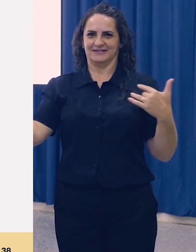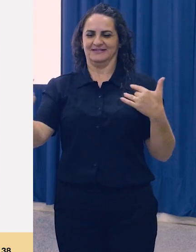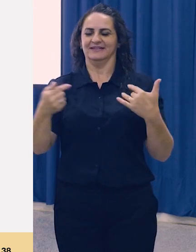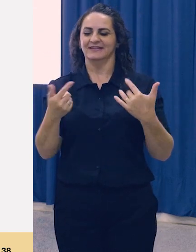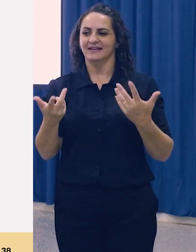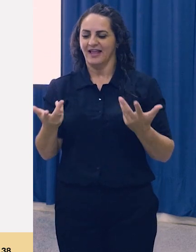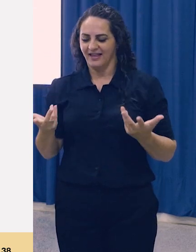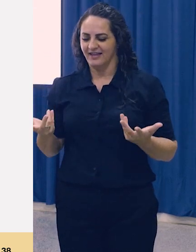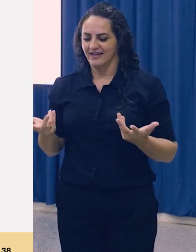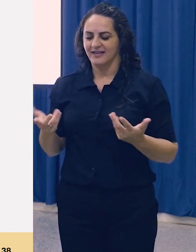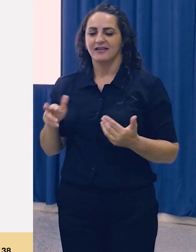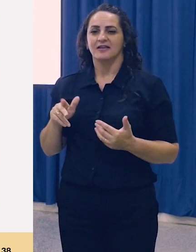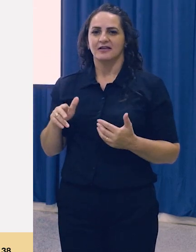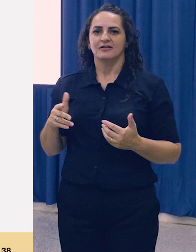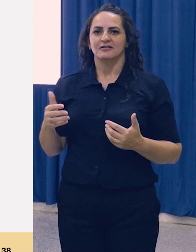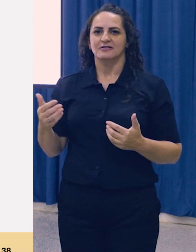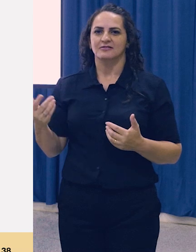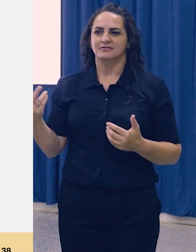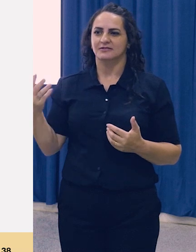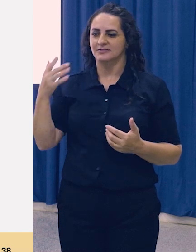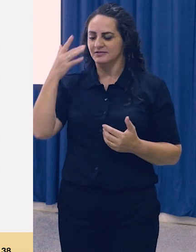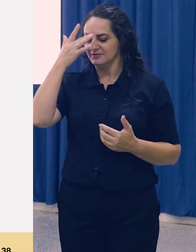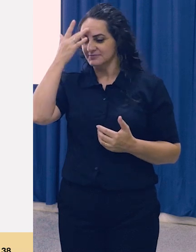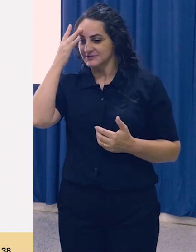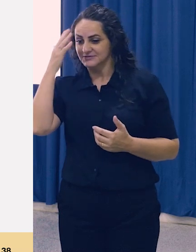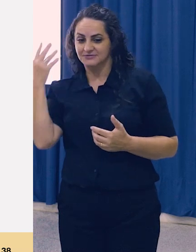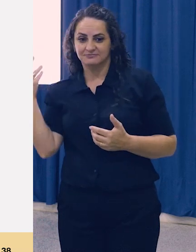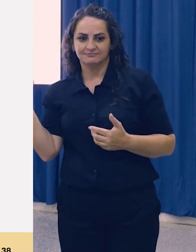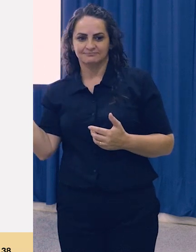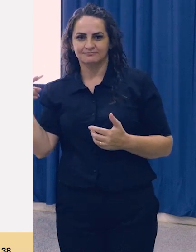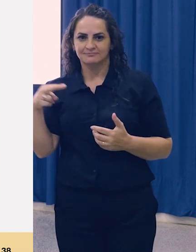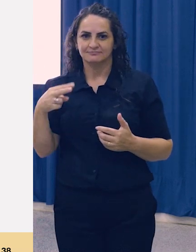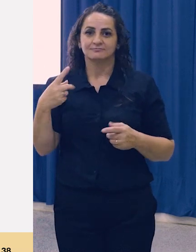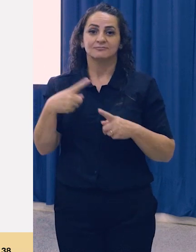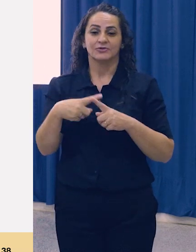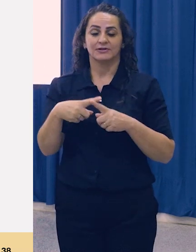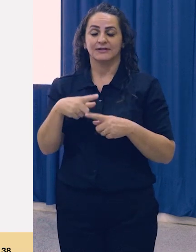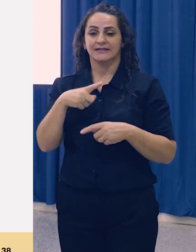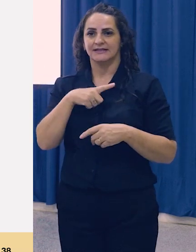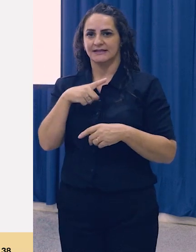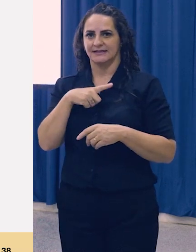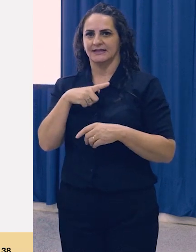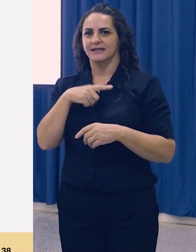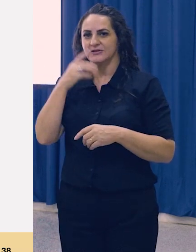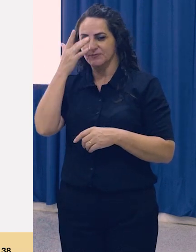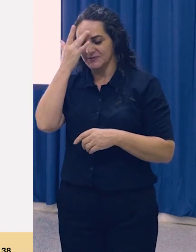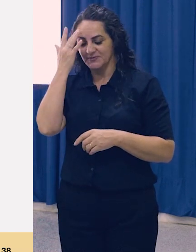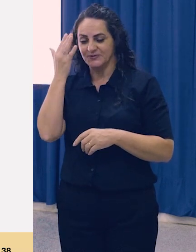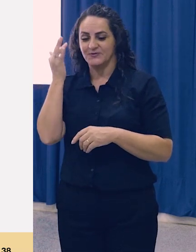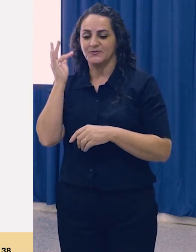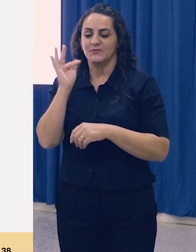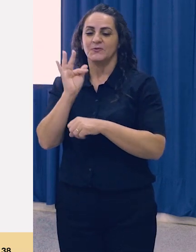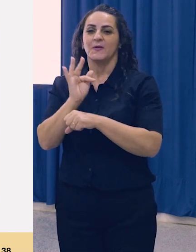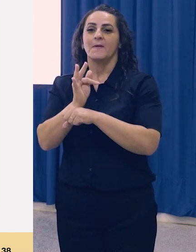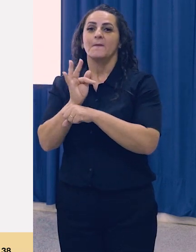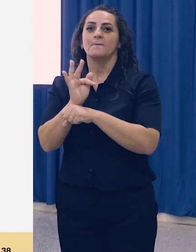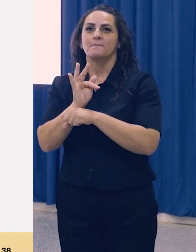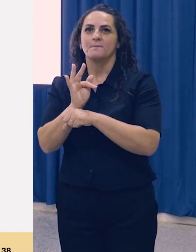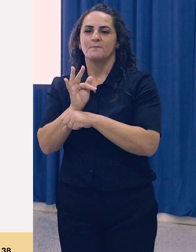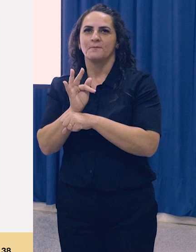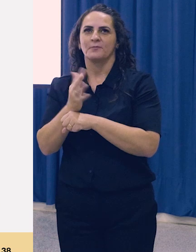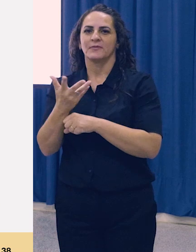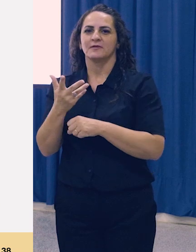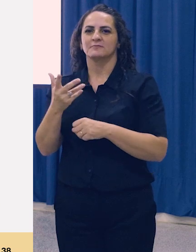isso, é a gente atrair as pessoas porque certas pessoas estão nesse filme. A gente tem, por exemplo, o filme